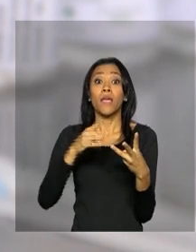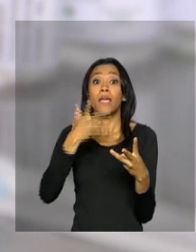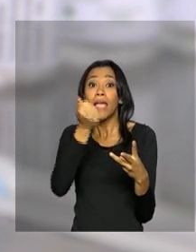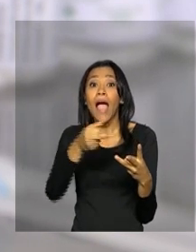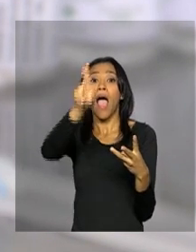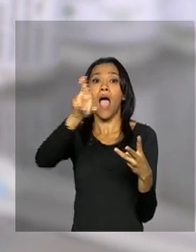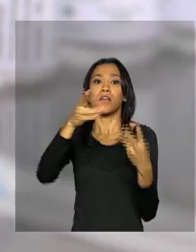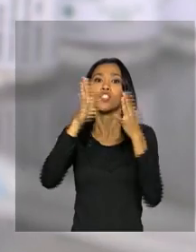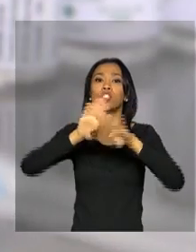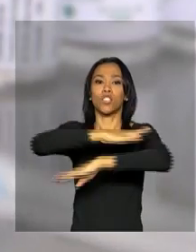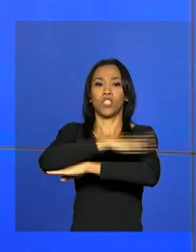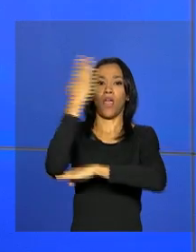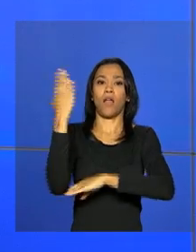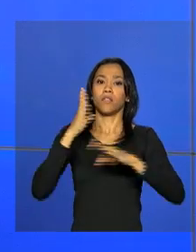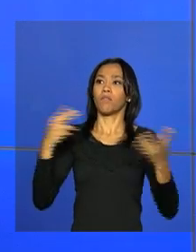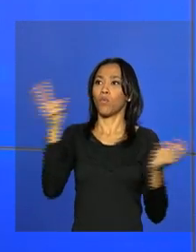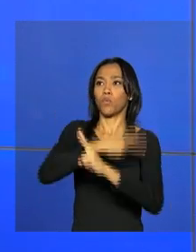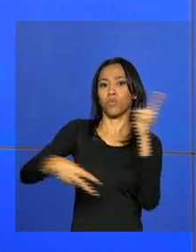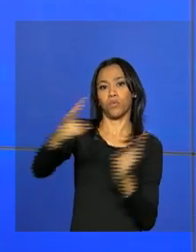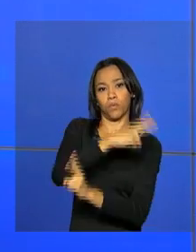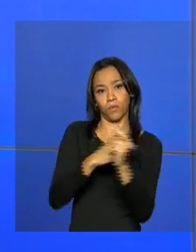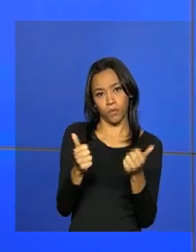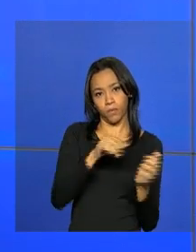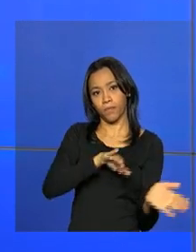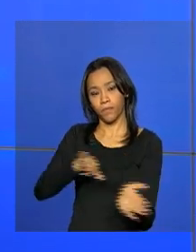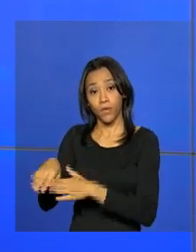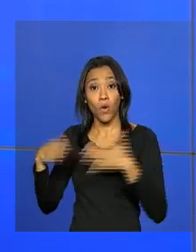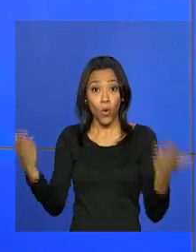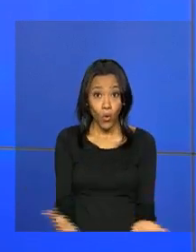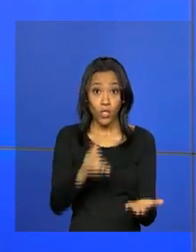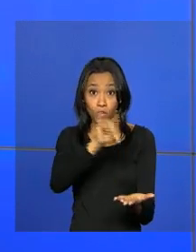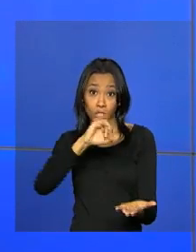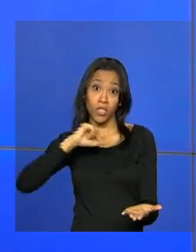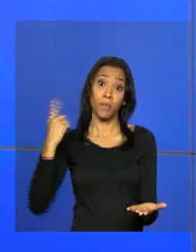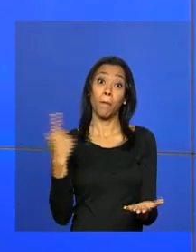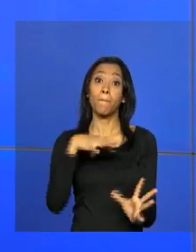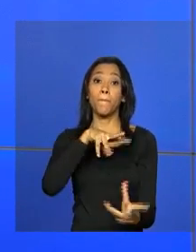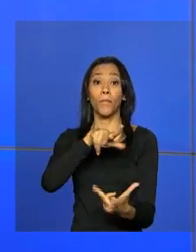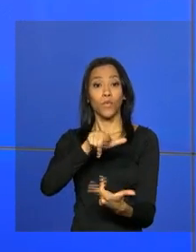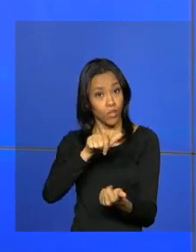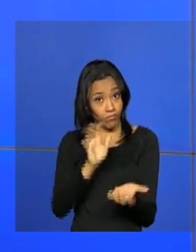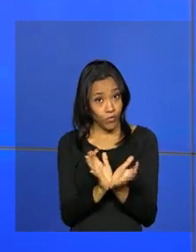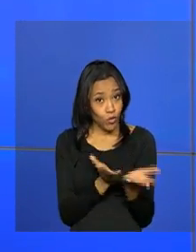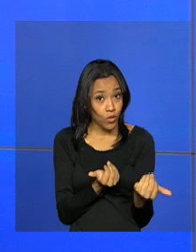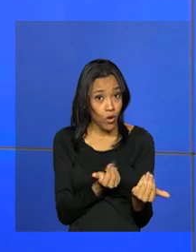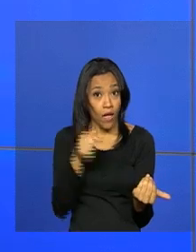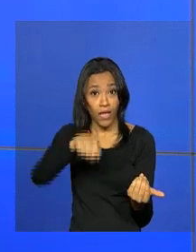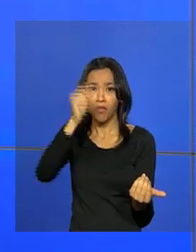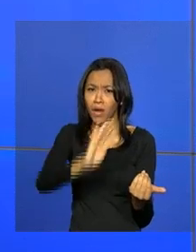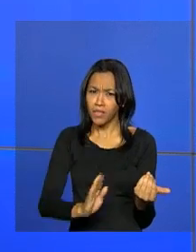de ar abrindo as janelas. Hoje é o Dia Mundial da Juventude e aqui no Brasil a